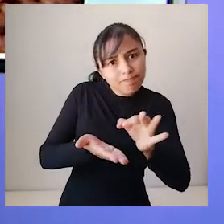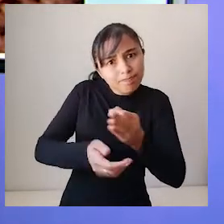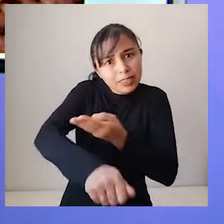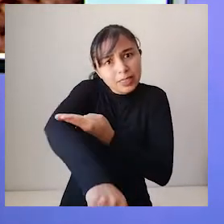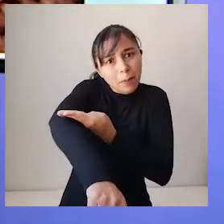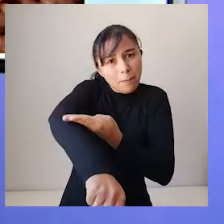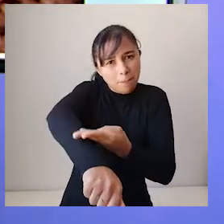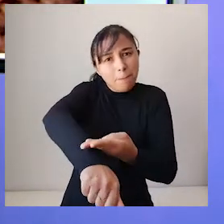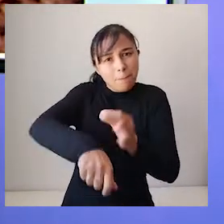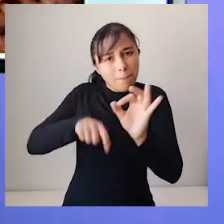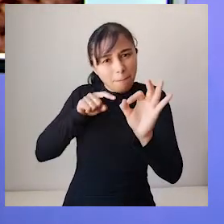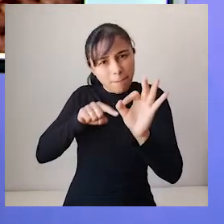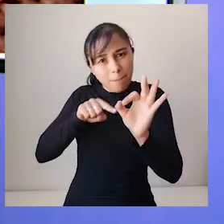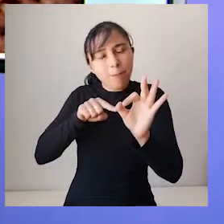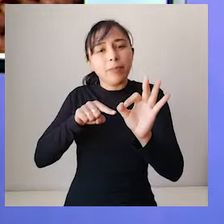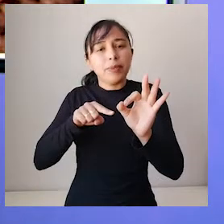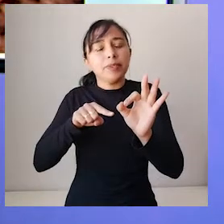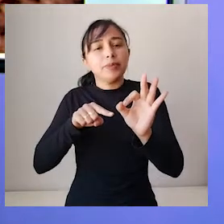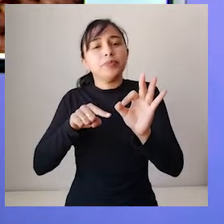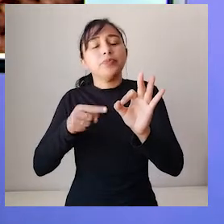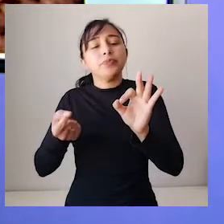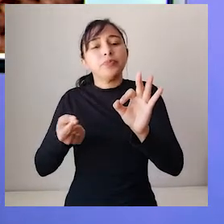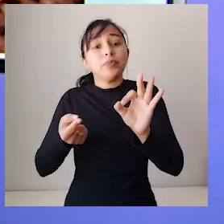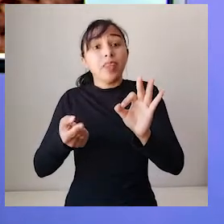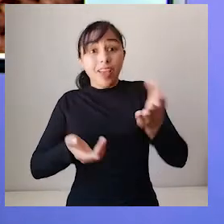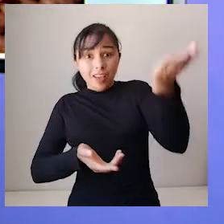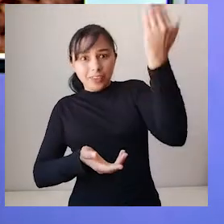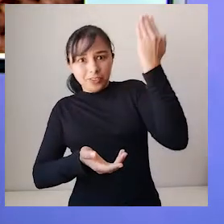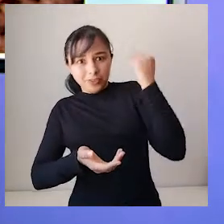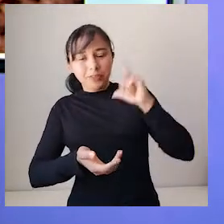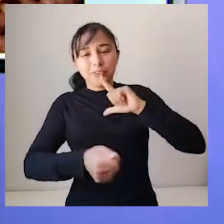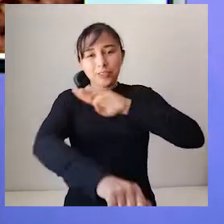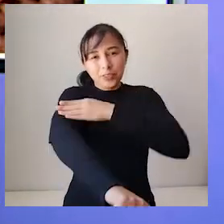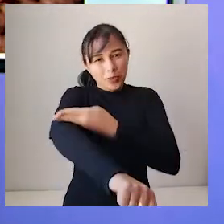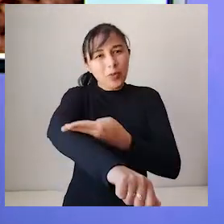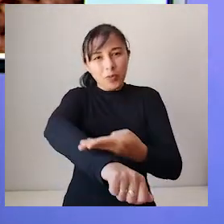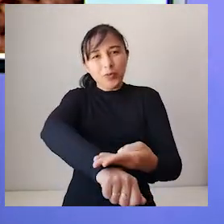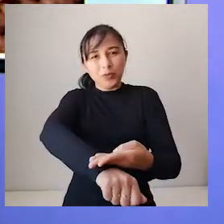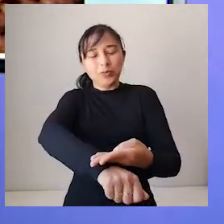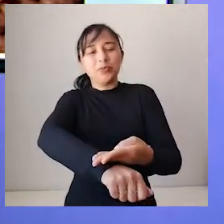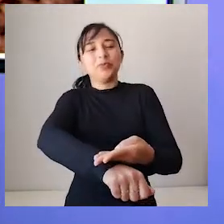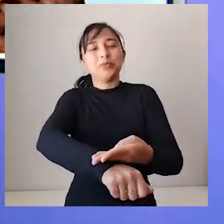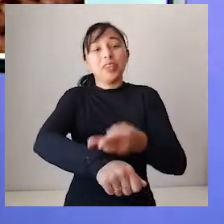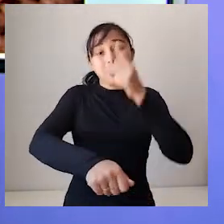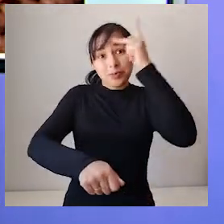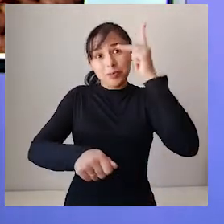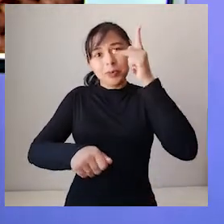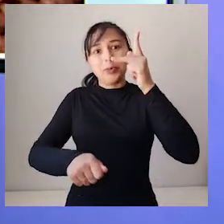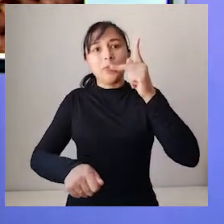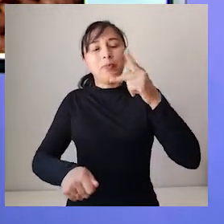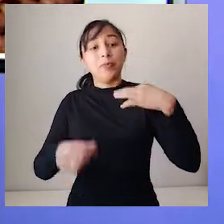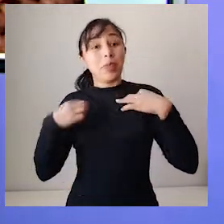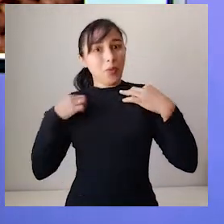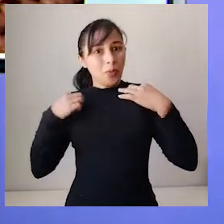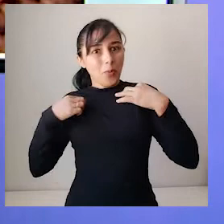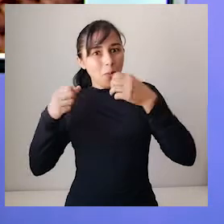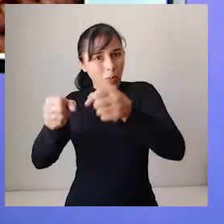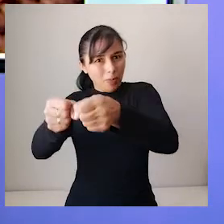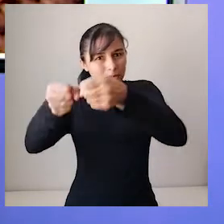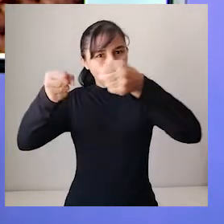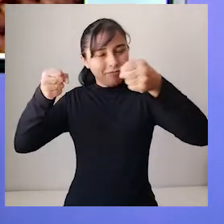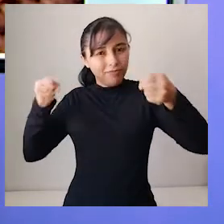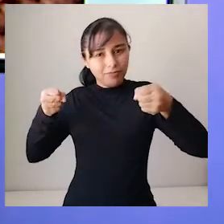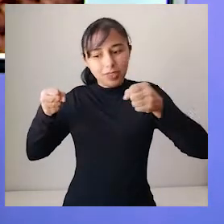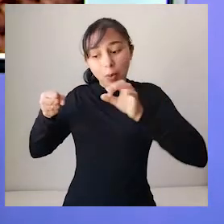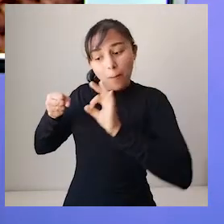gente coloca ela no guarda-roupa, isso era um costume que vem aí antigo, sempre colocar no guarda-roupa para